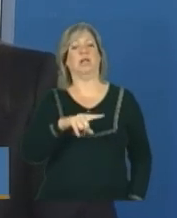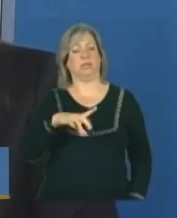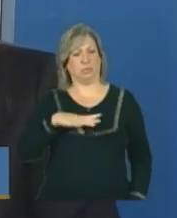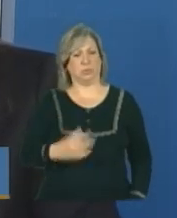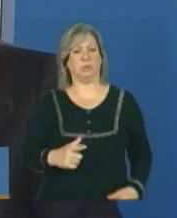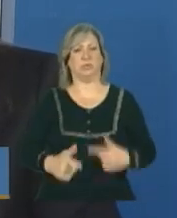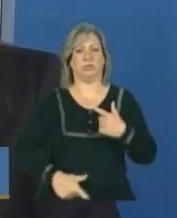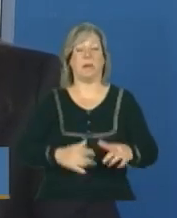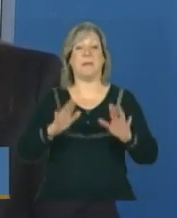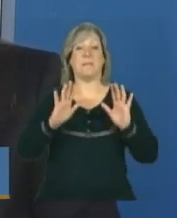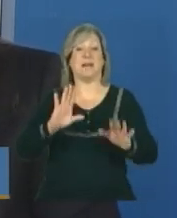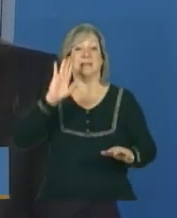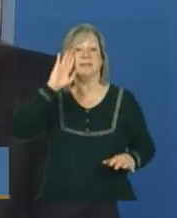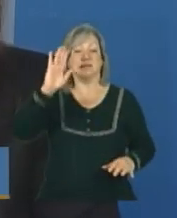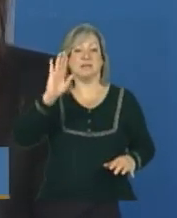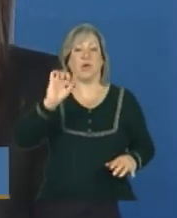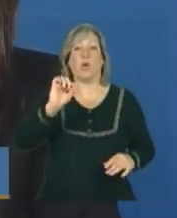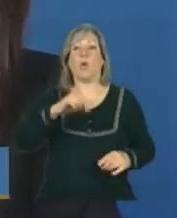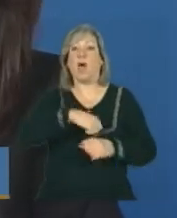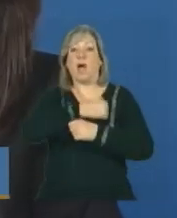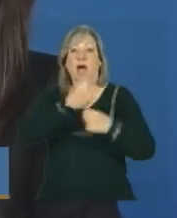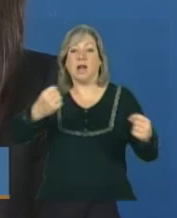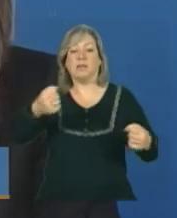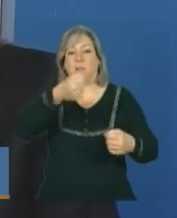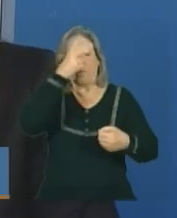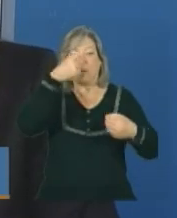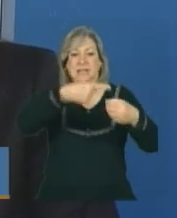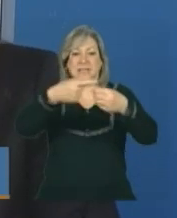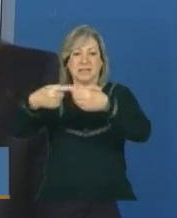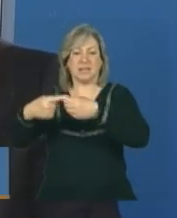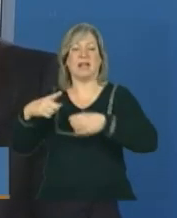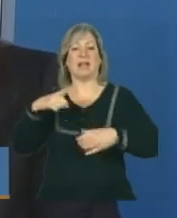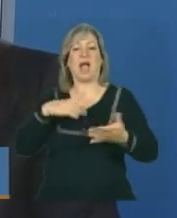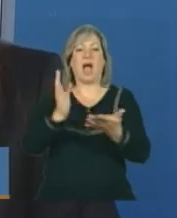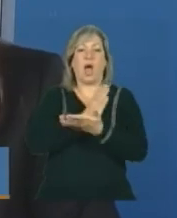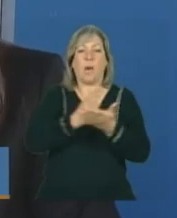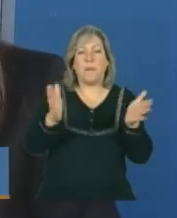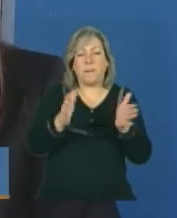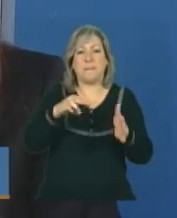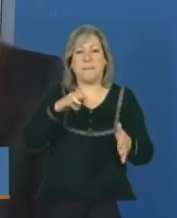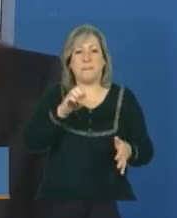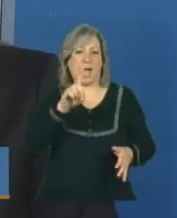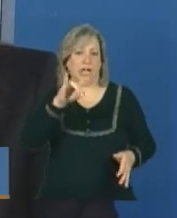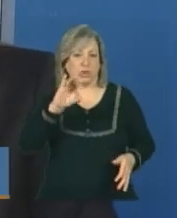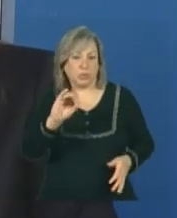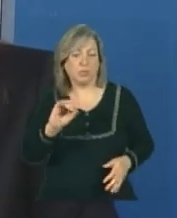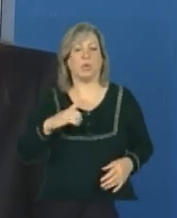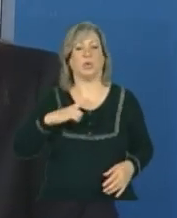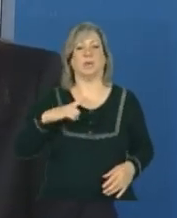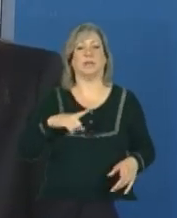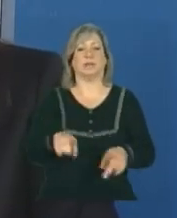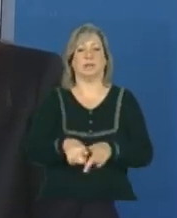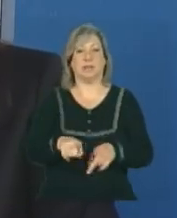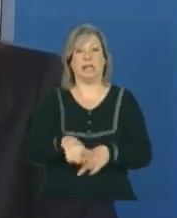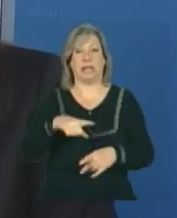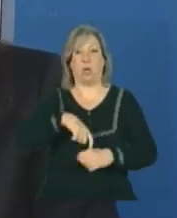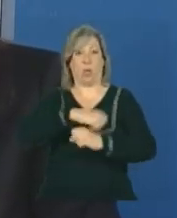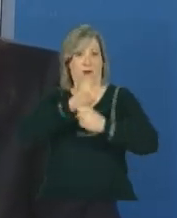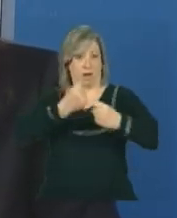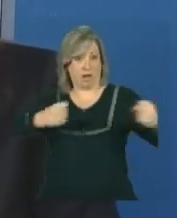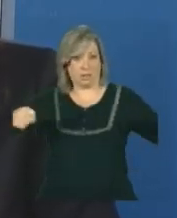que os grandes municípios, os municípios de médio porte, em alguma medida, os de grande porte, sim,